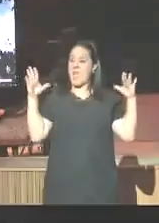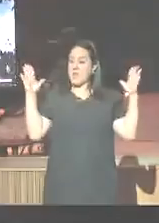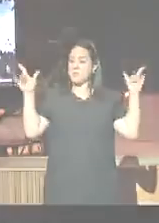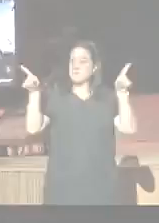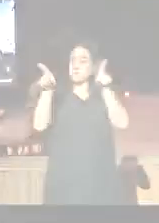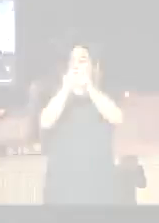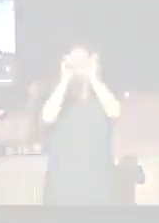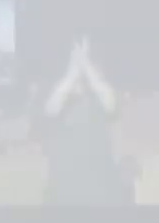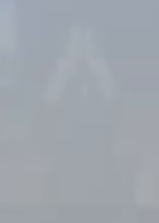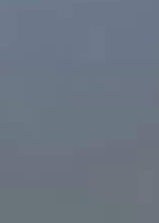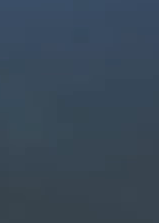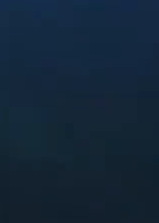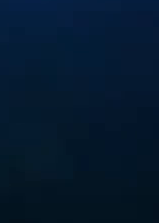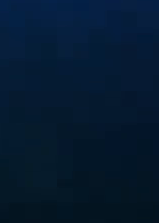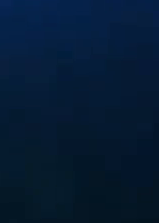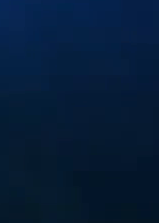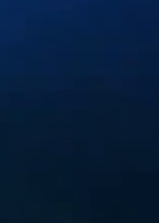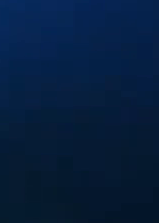de